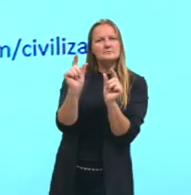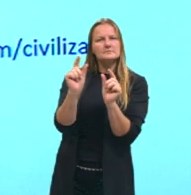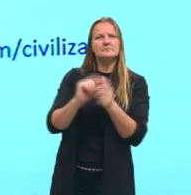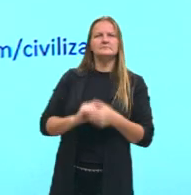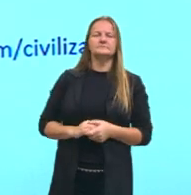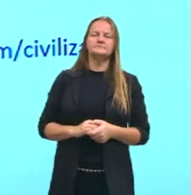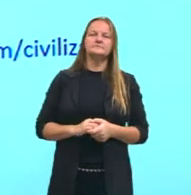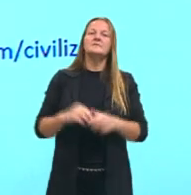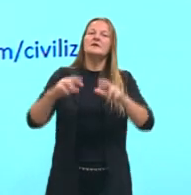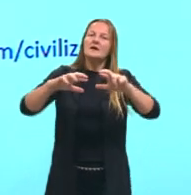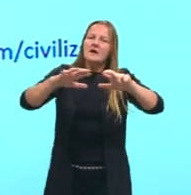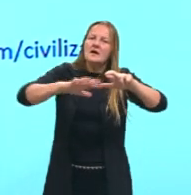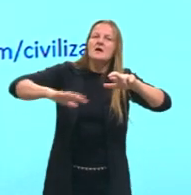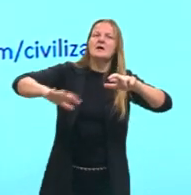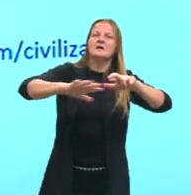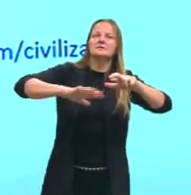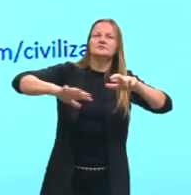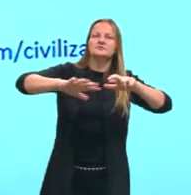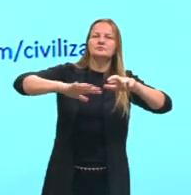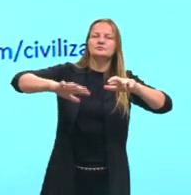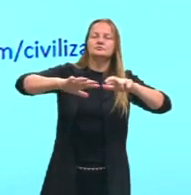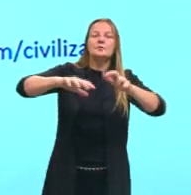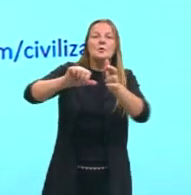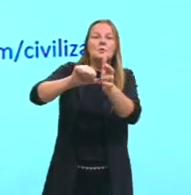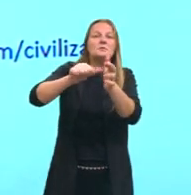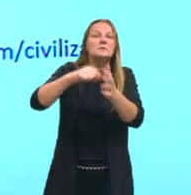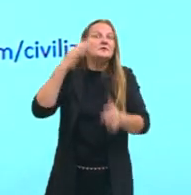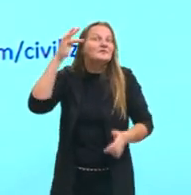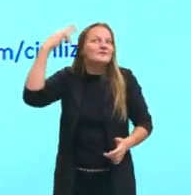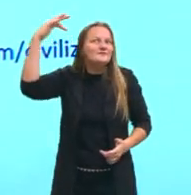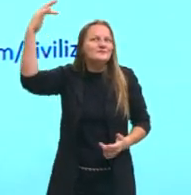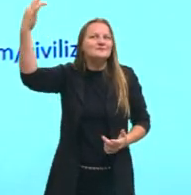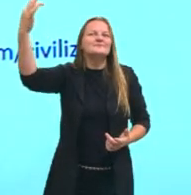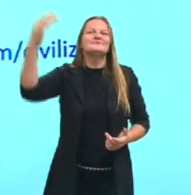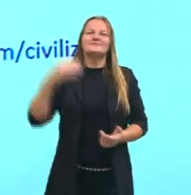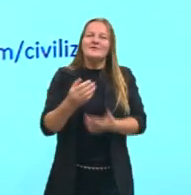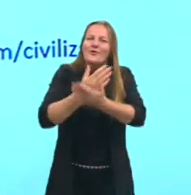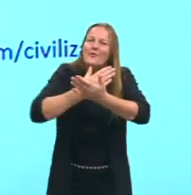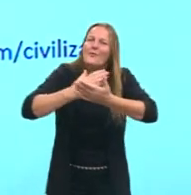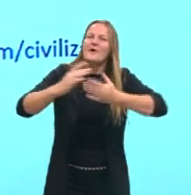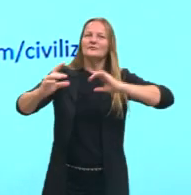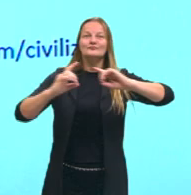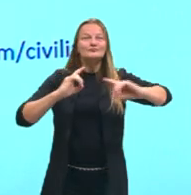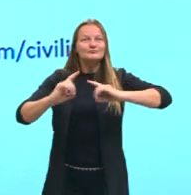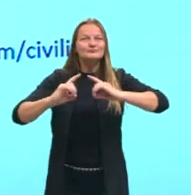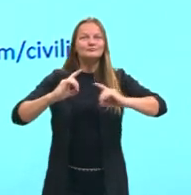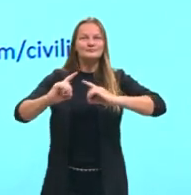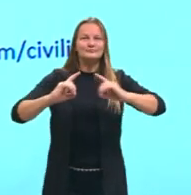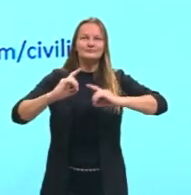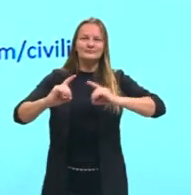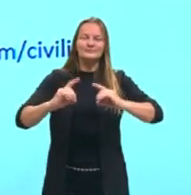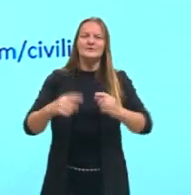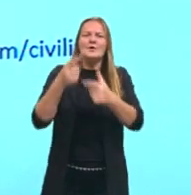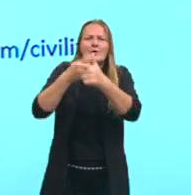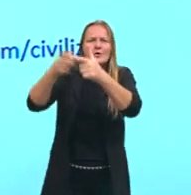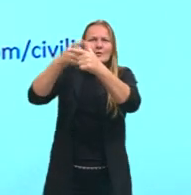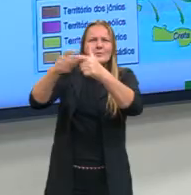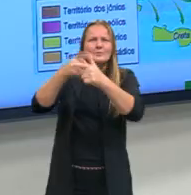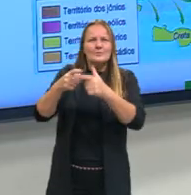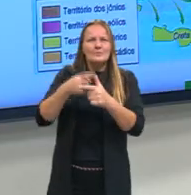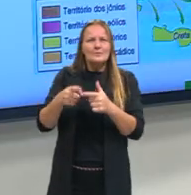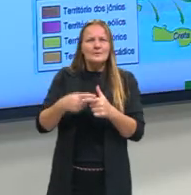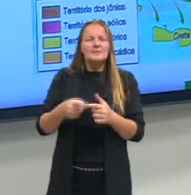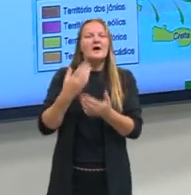é nessa região que se como que surgem os primeiros filósofos e começam a discutir aqueles problemas que